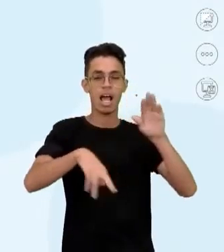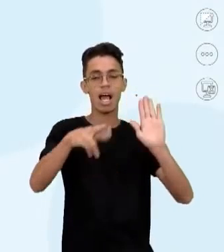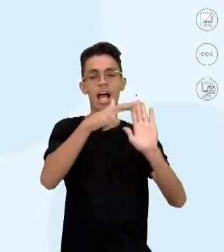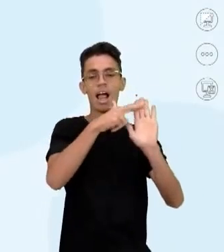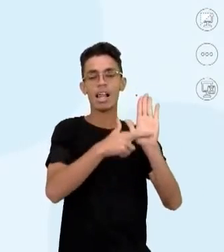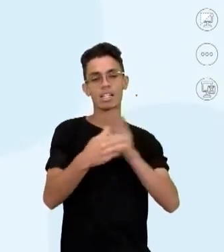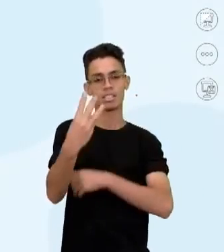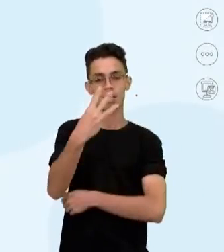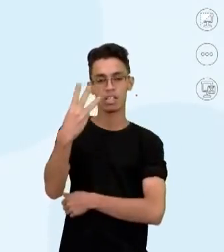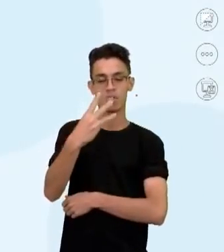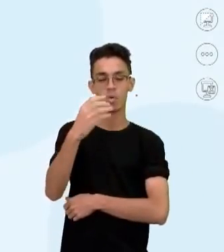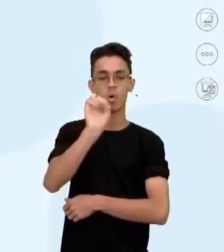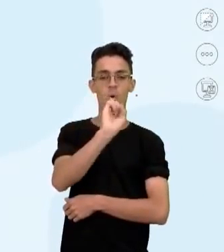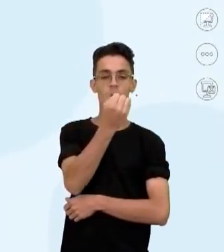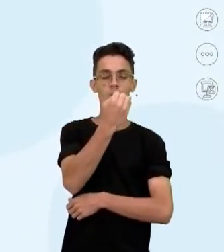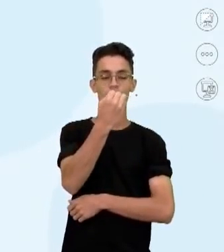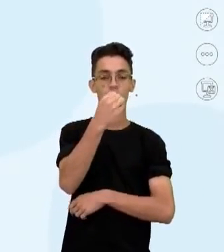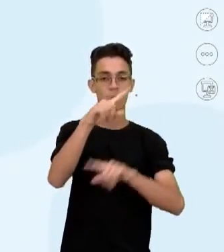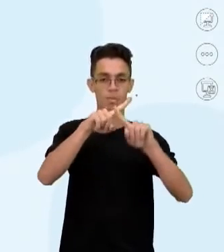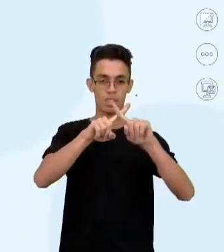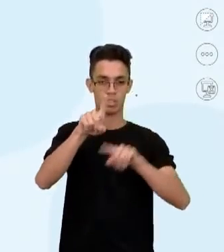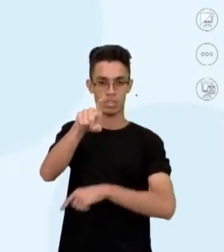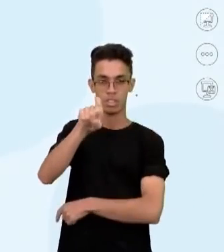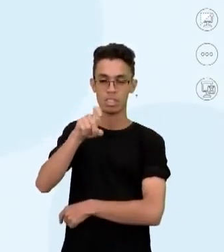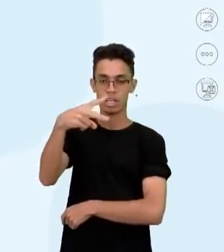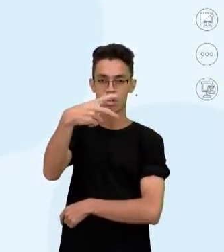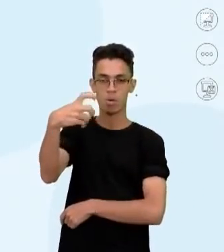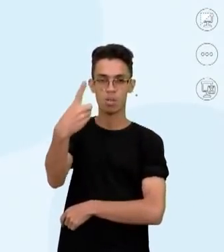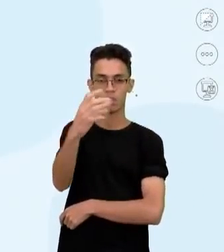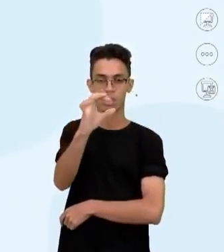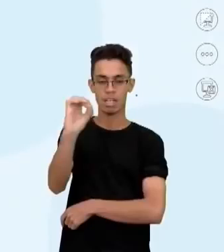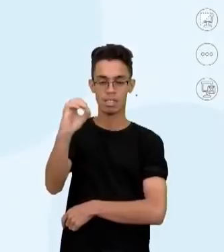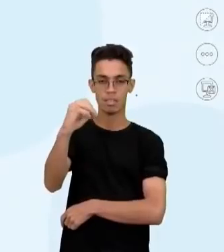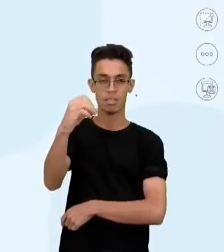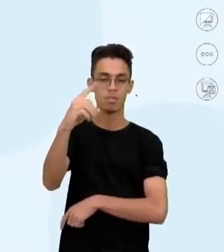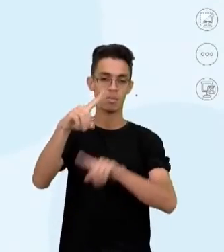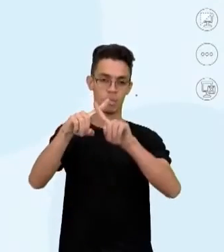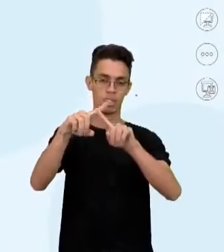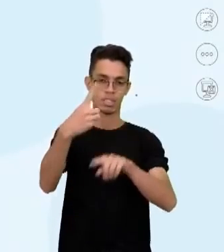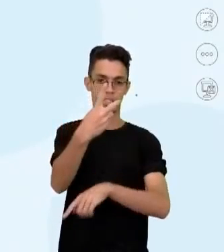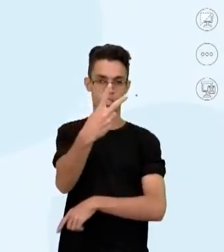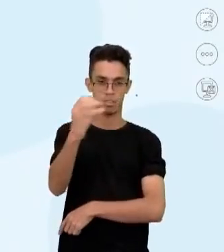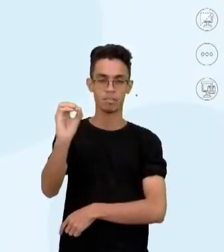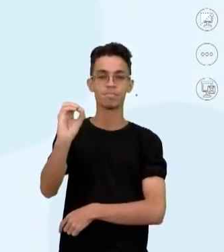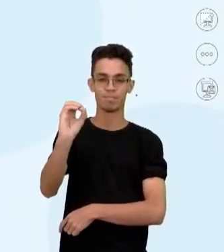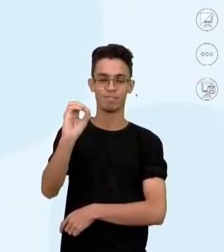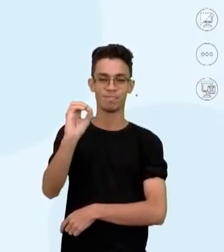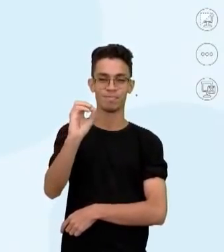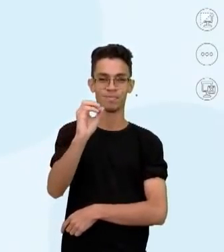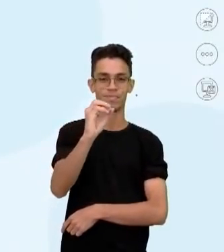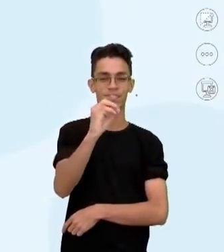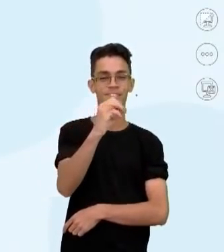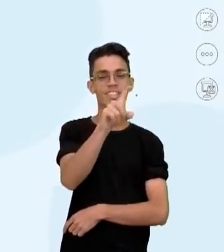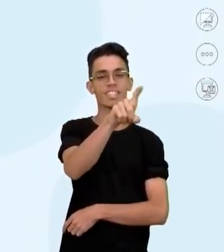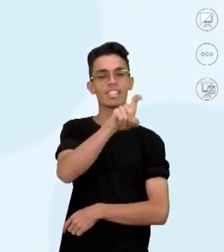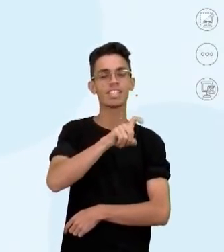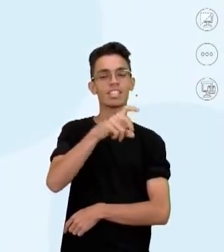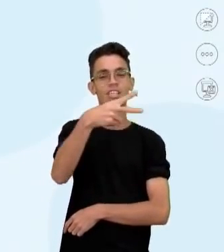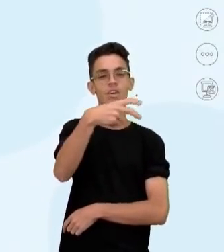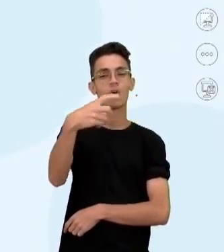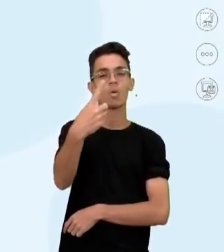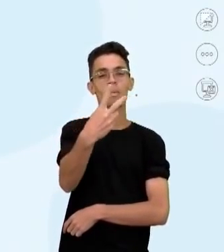ó. 8 vezes x tem que ser igual a 10 vezes 120. E aí, ó, x vai ser igual